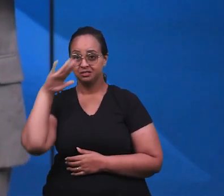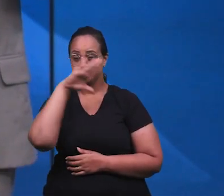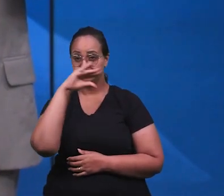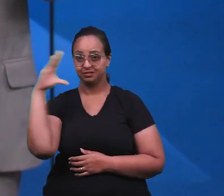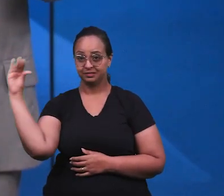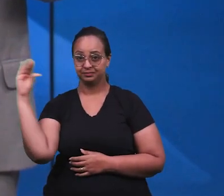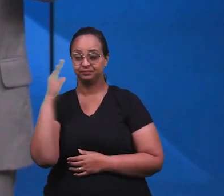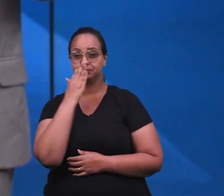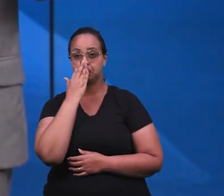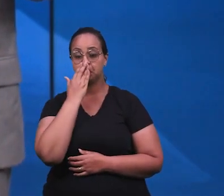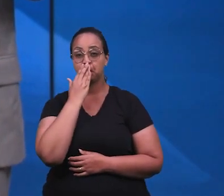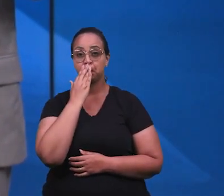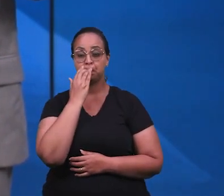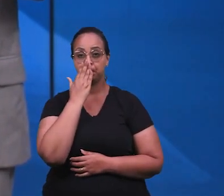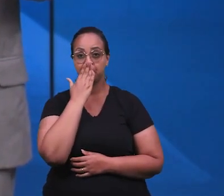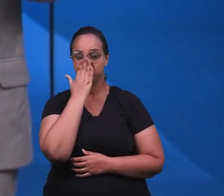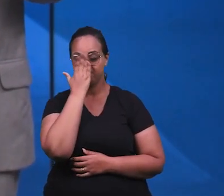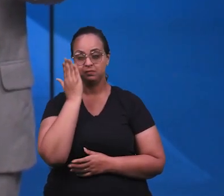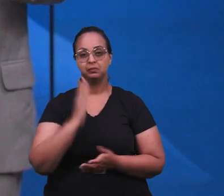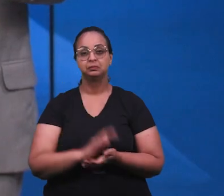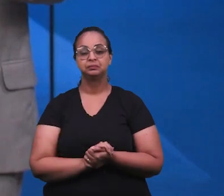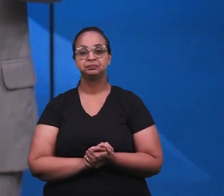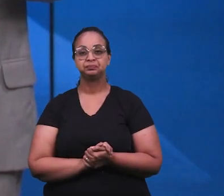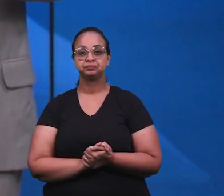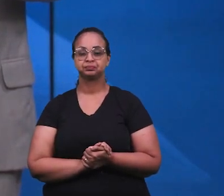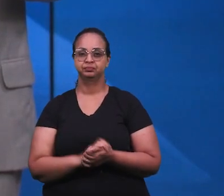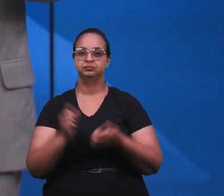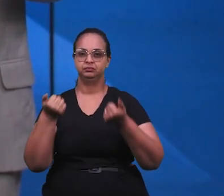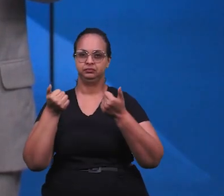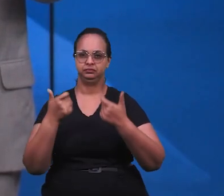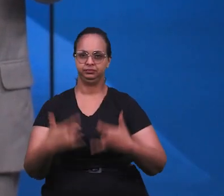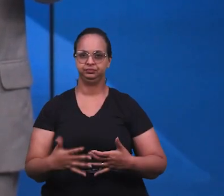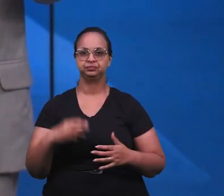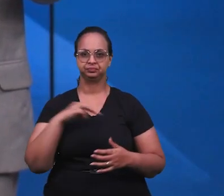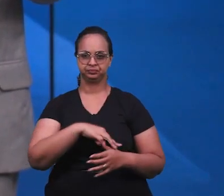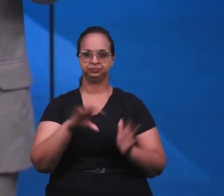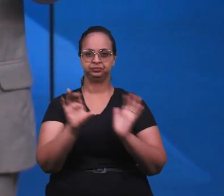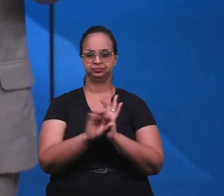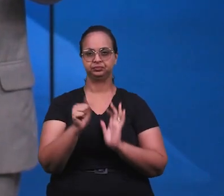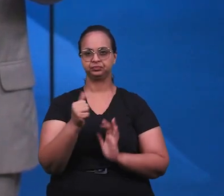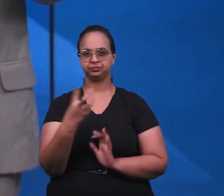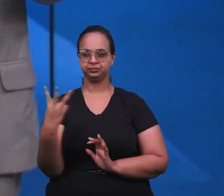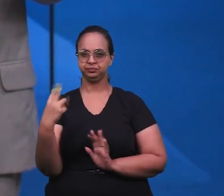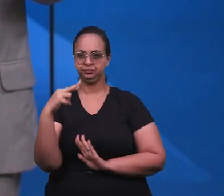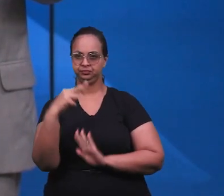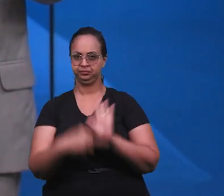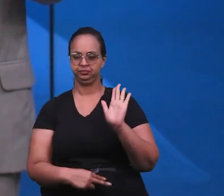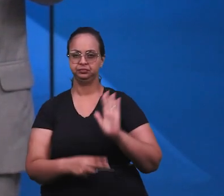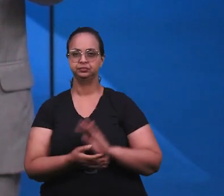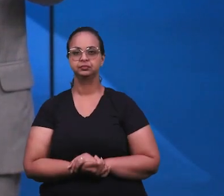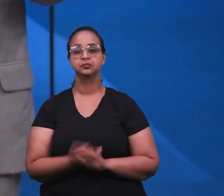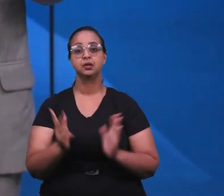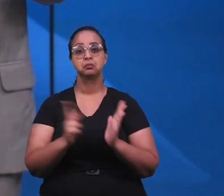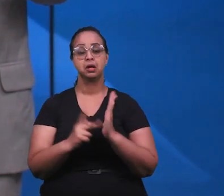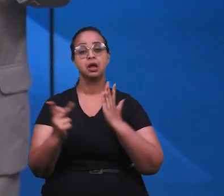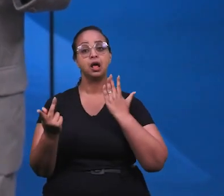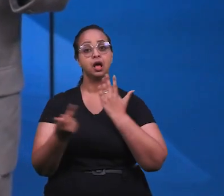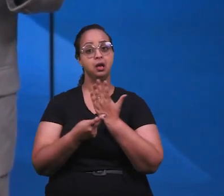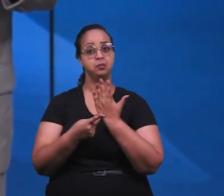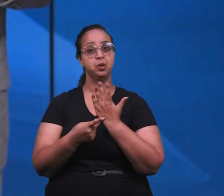intermediárias e adolescentes. E essa pergunta, ela diz o seguinte, lendo Mateus capítulo 13, vamos ler lá, é a